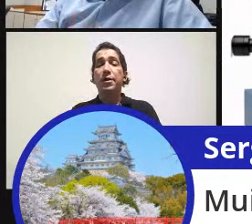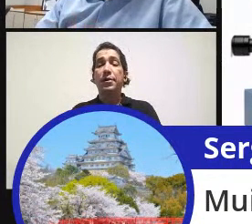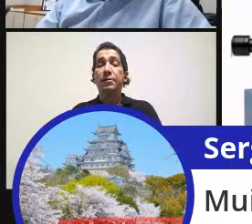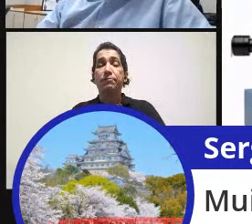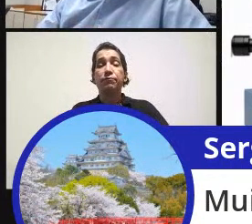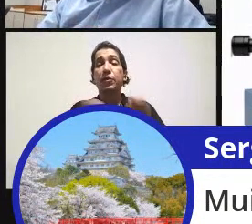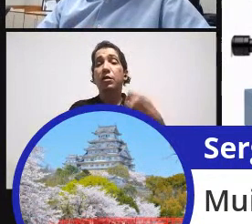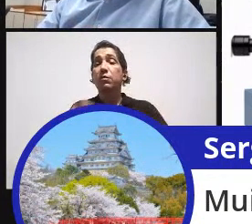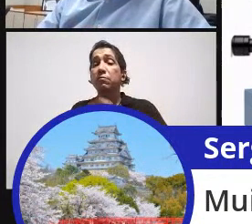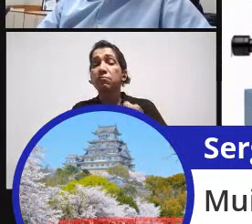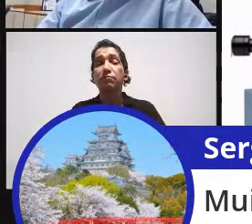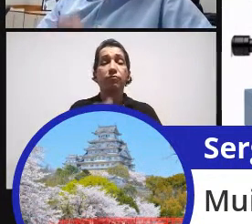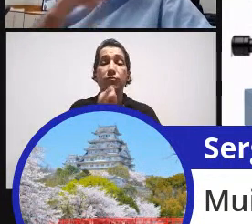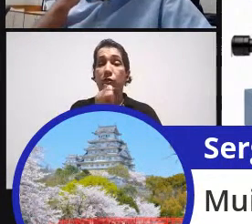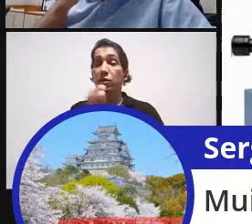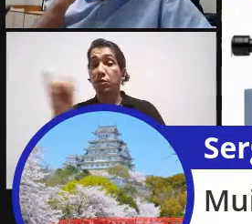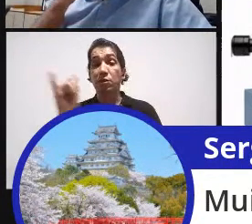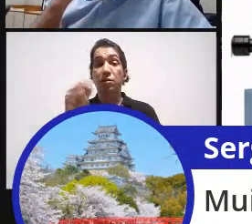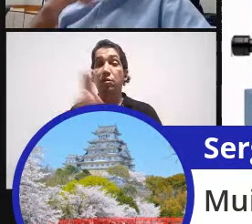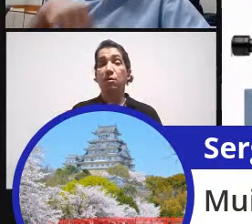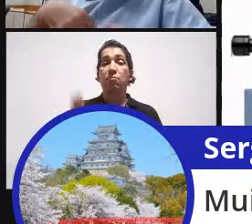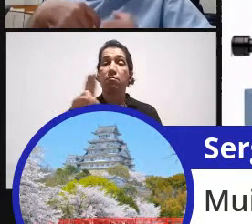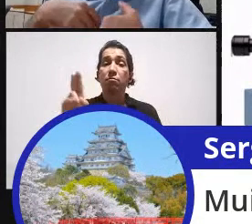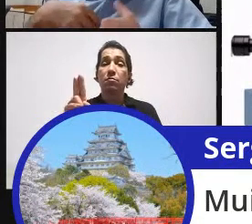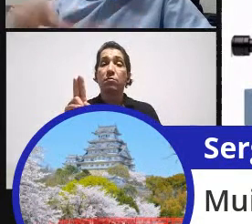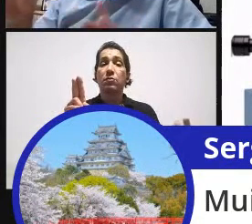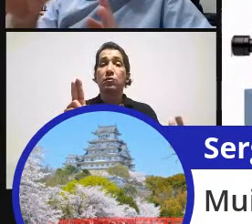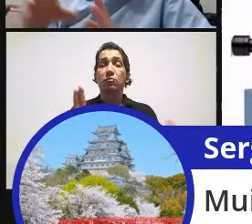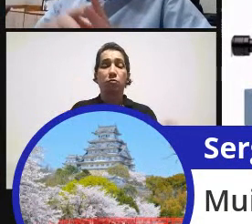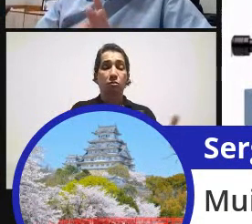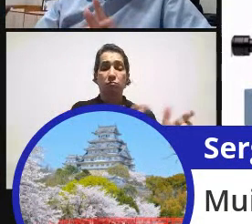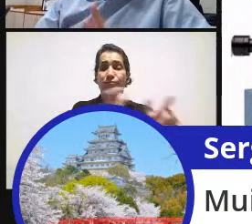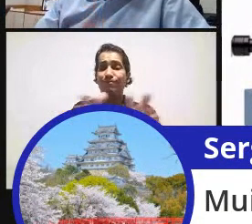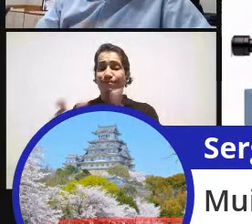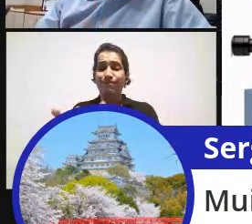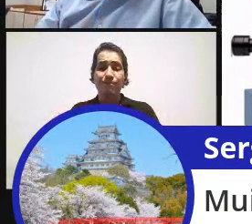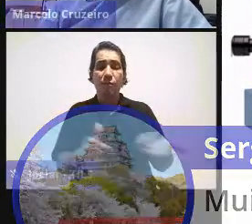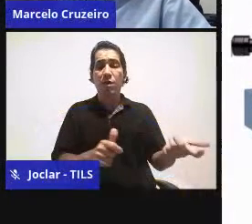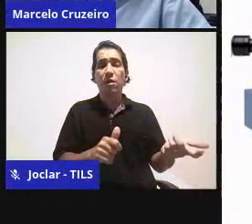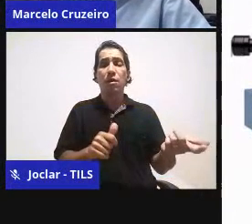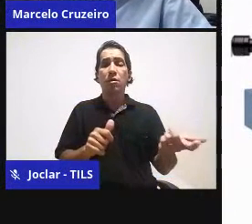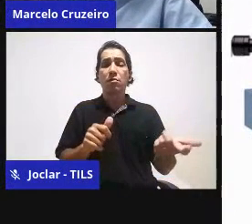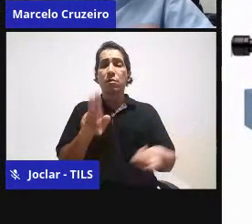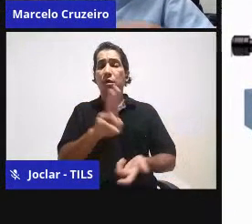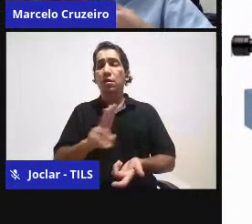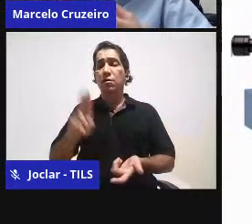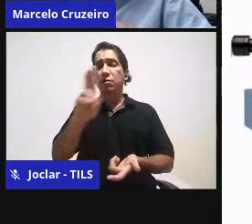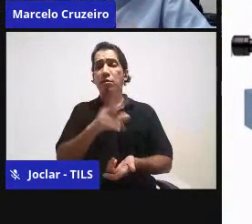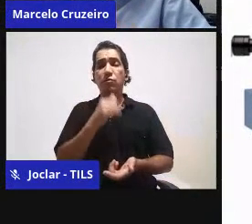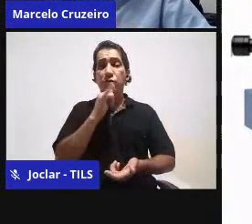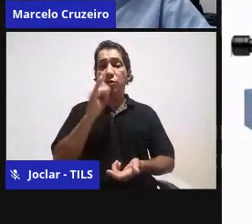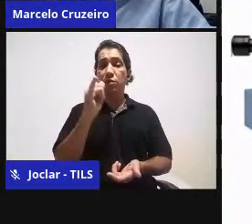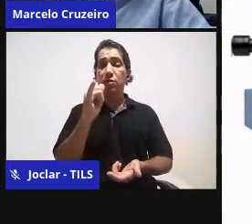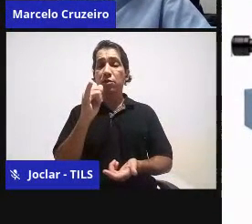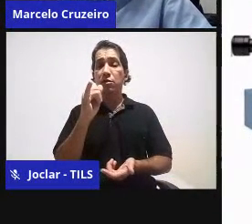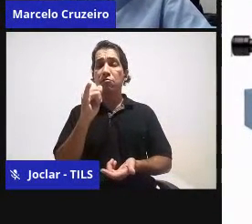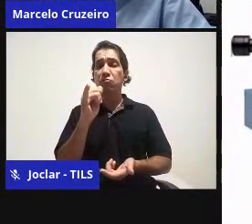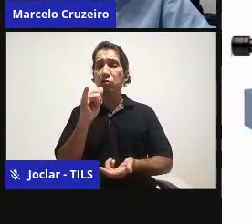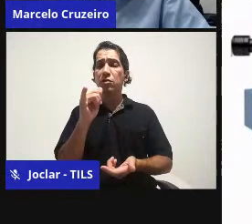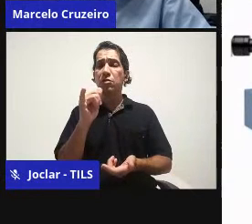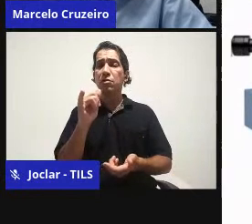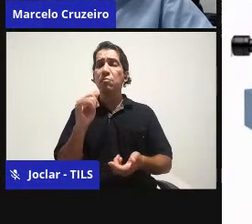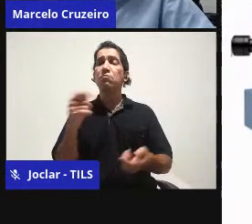elétrica em cada ponto. Né? E eu poderia dar outros exemplos aqui, né,